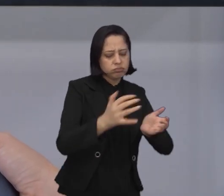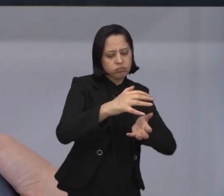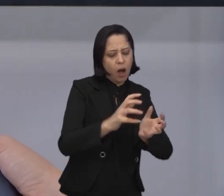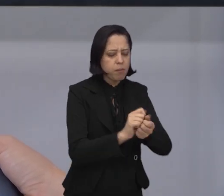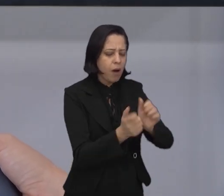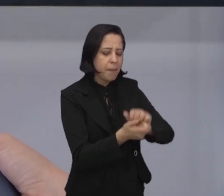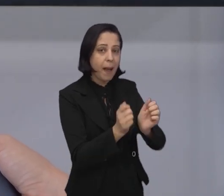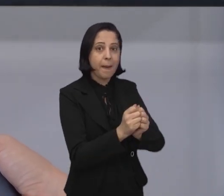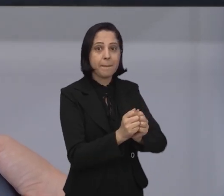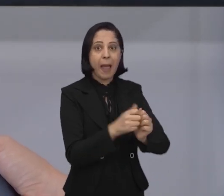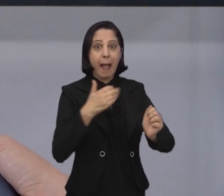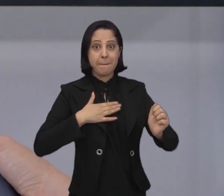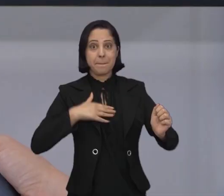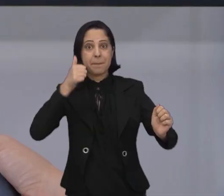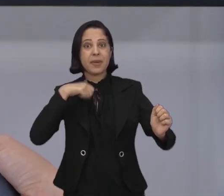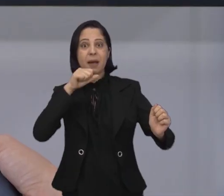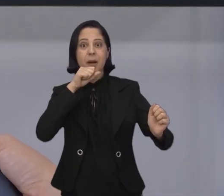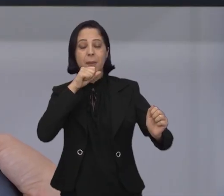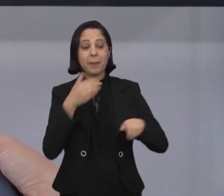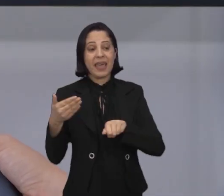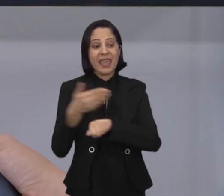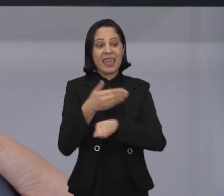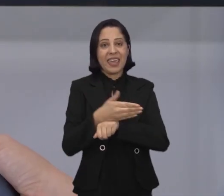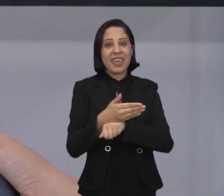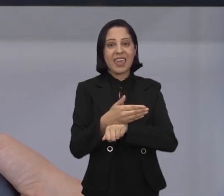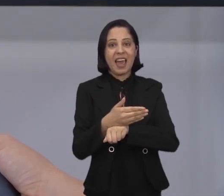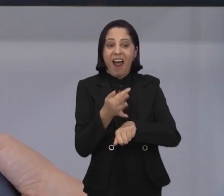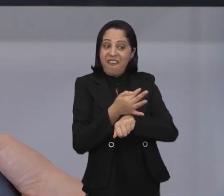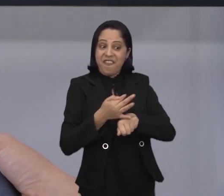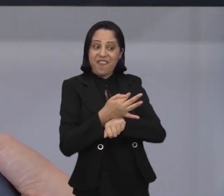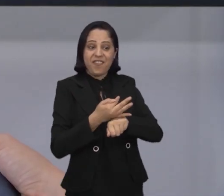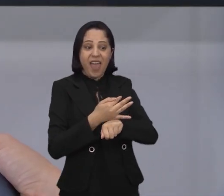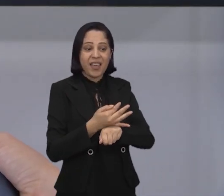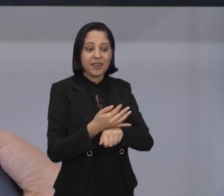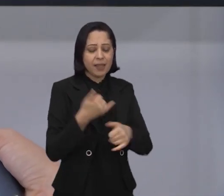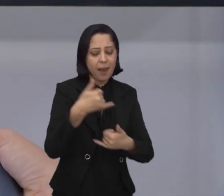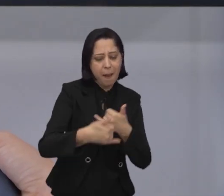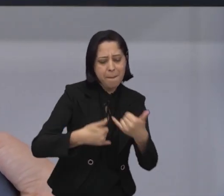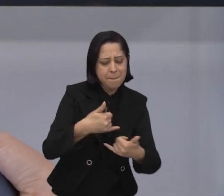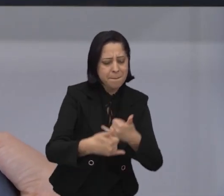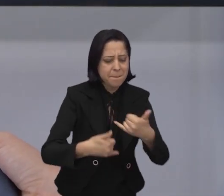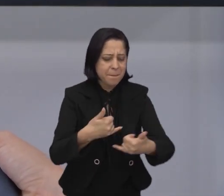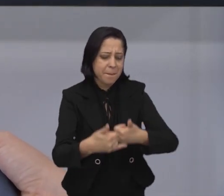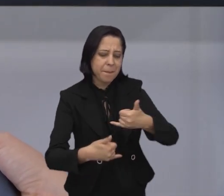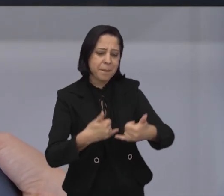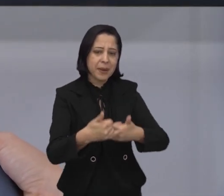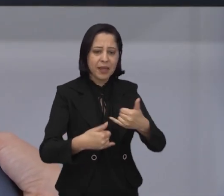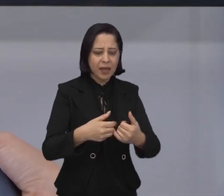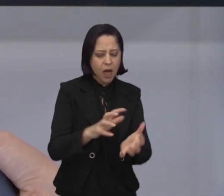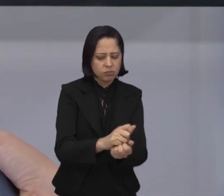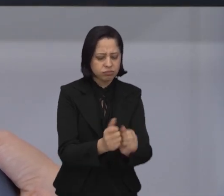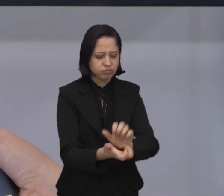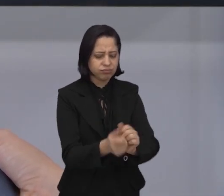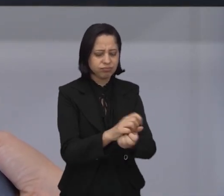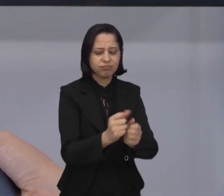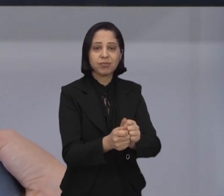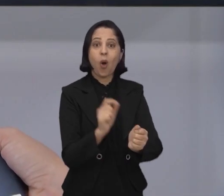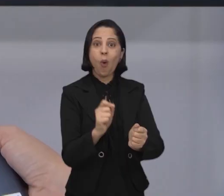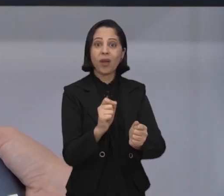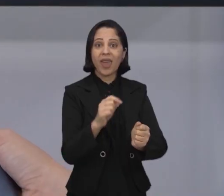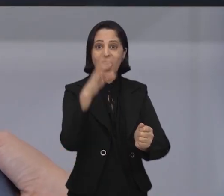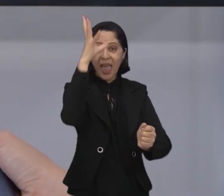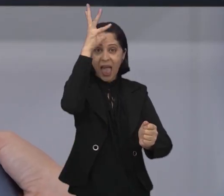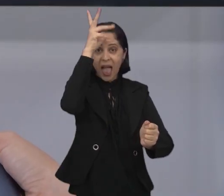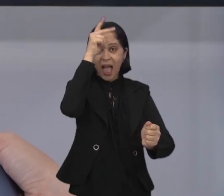E quando a minha mãe ia passar férias na casa dela, ela brincava com argila. Então, na verdade, a primeira peça que ela fez foi uma galinha.